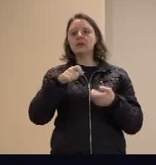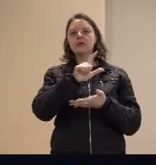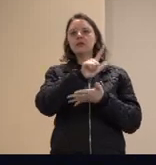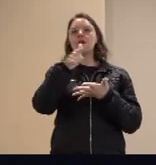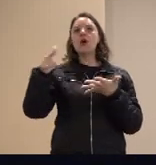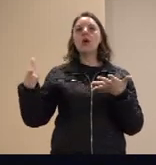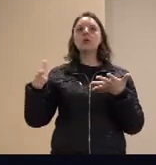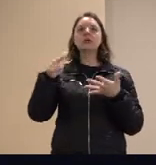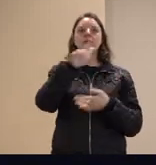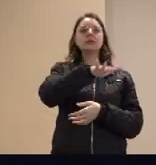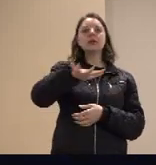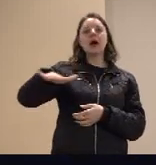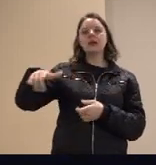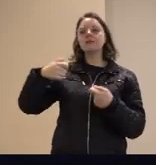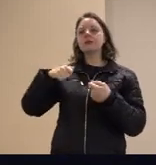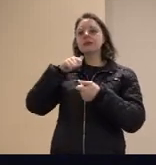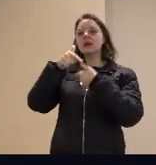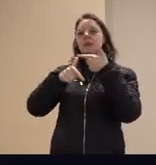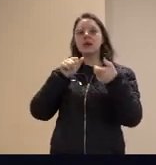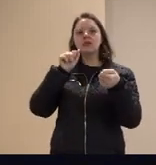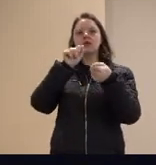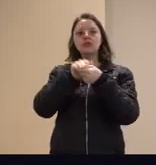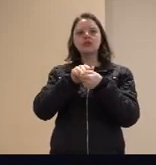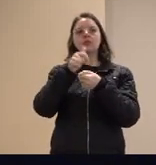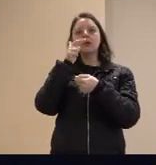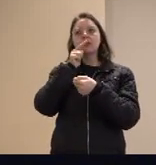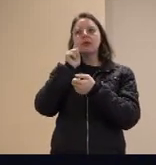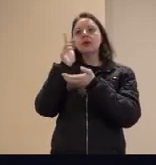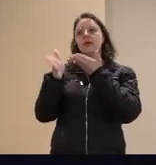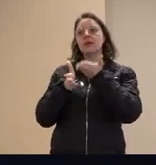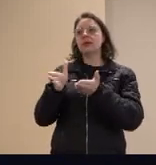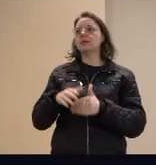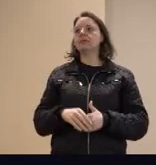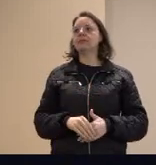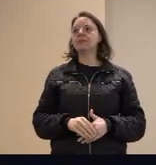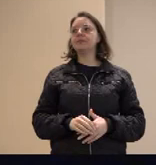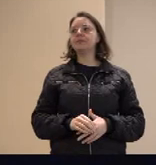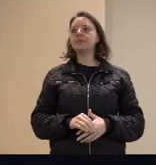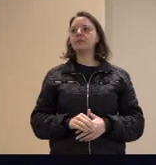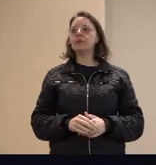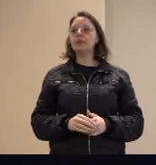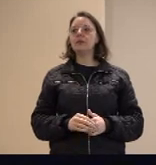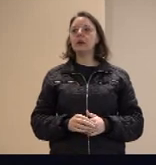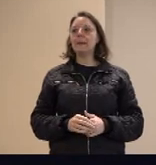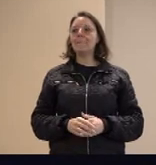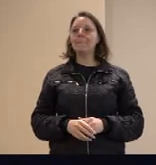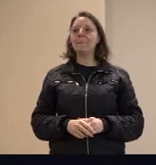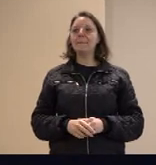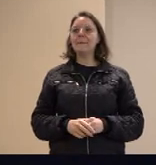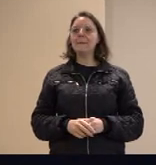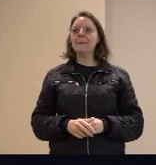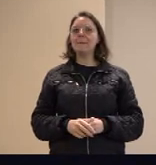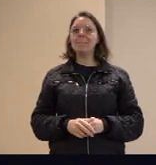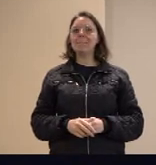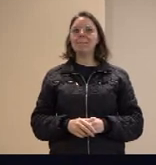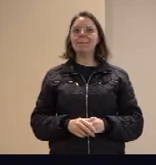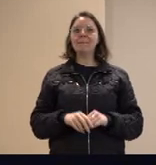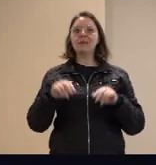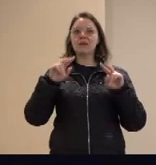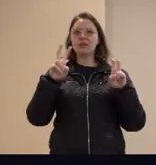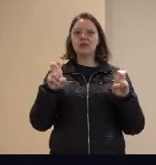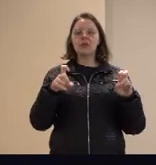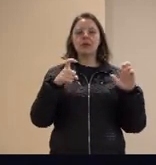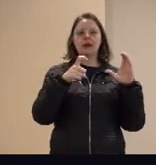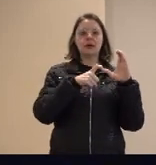especificidades e trabalha em conjunto para trabalhar com essas questões. Tá? A questão do particular,